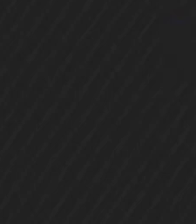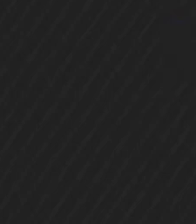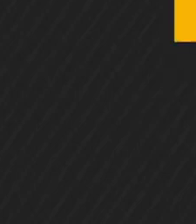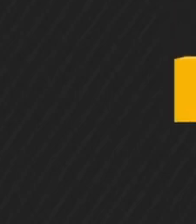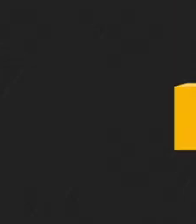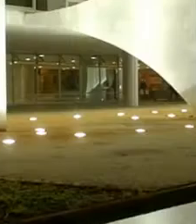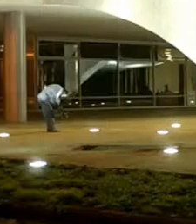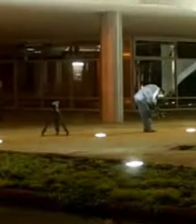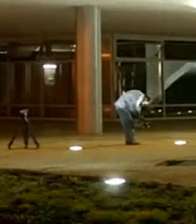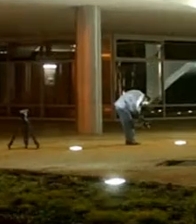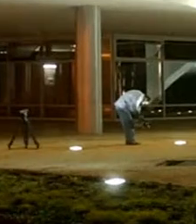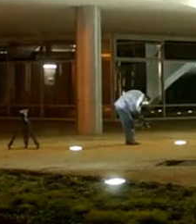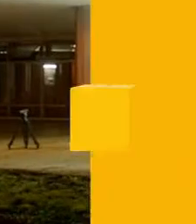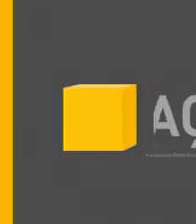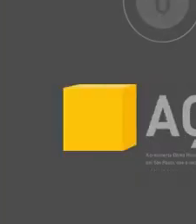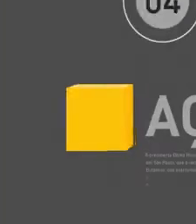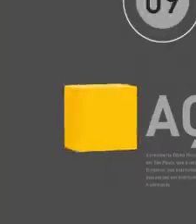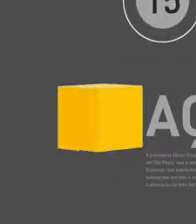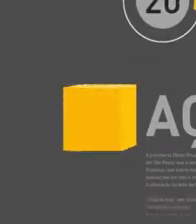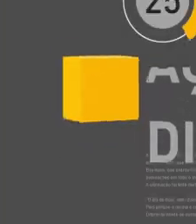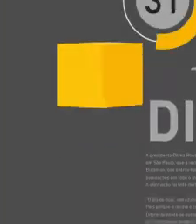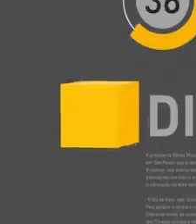E aí